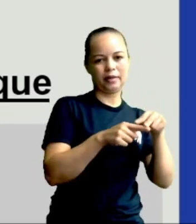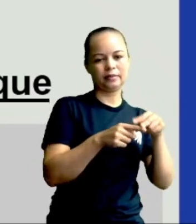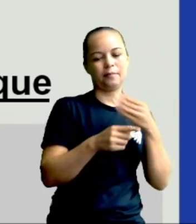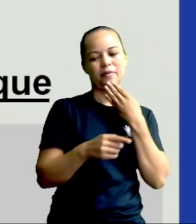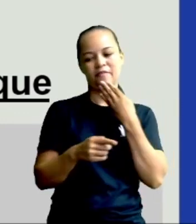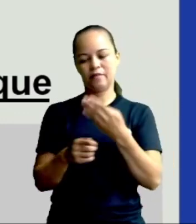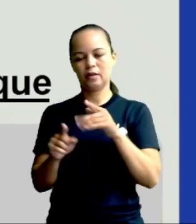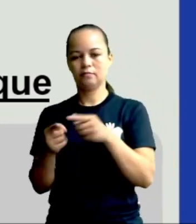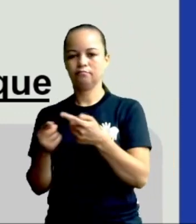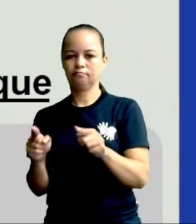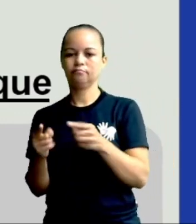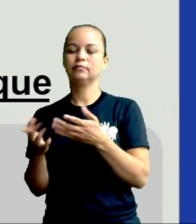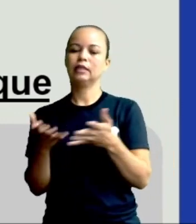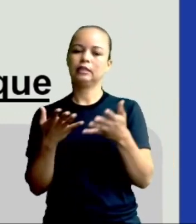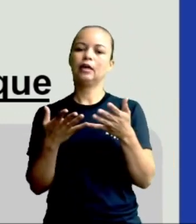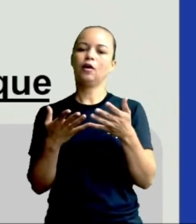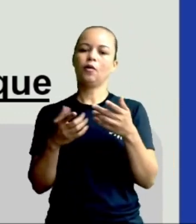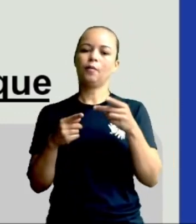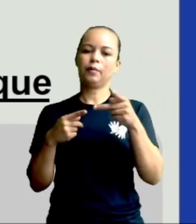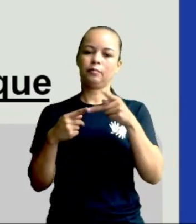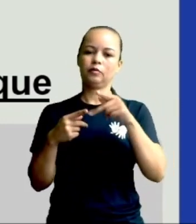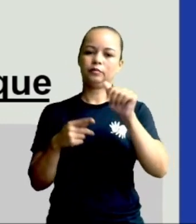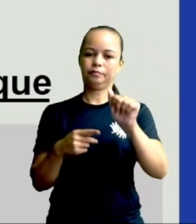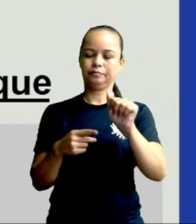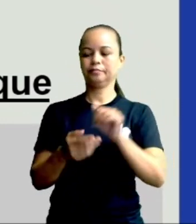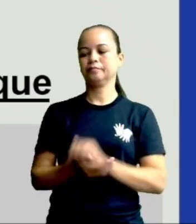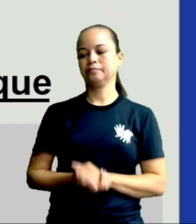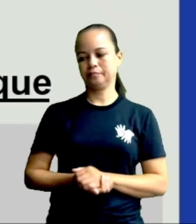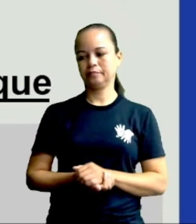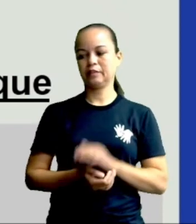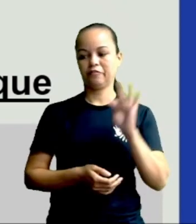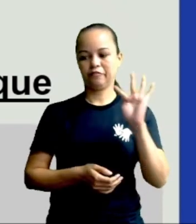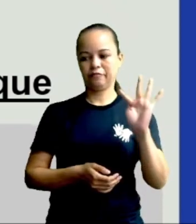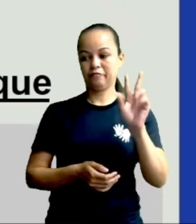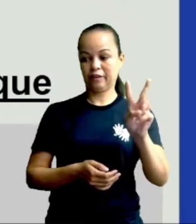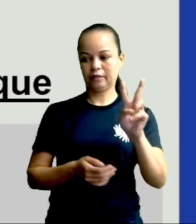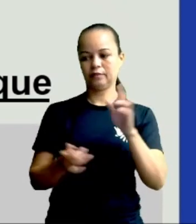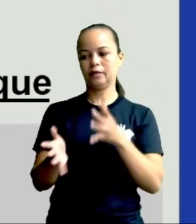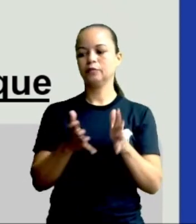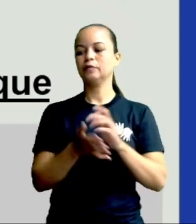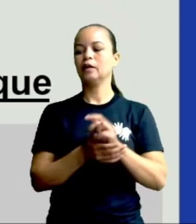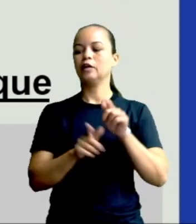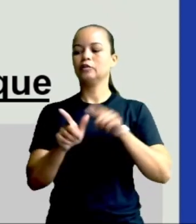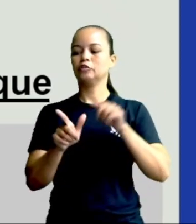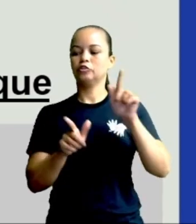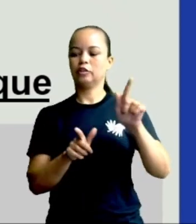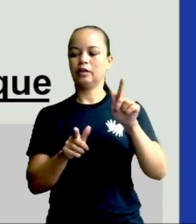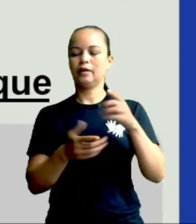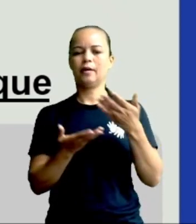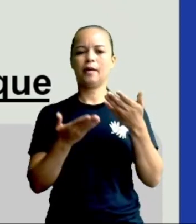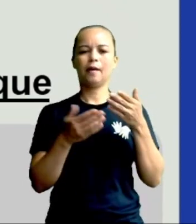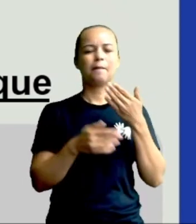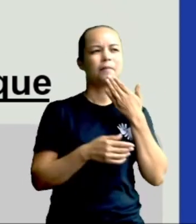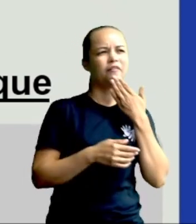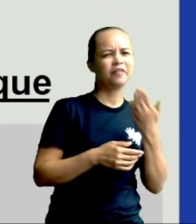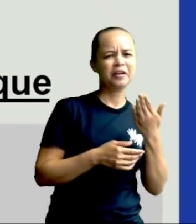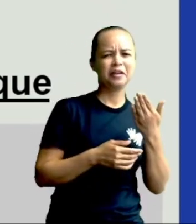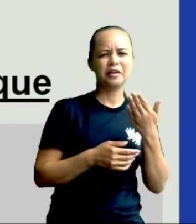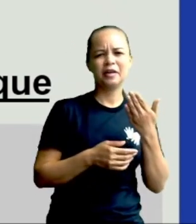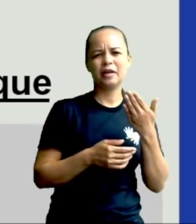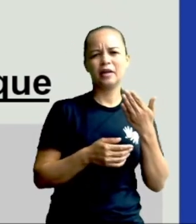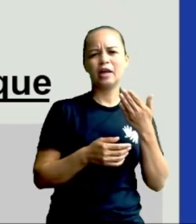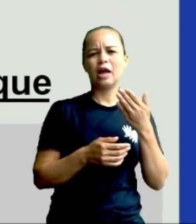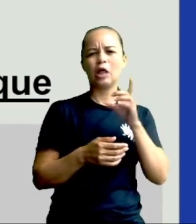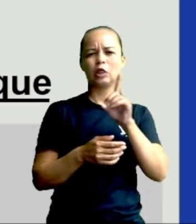com a preposição A então está verdadeiro letra g preferir almoçar Camarão do que bife